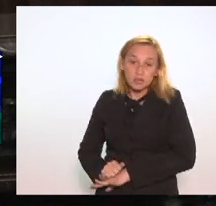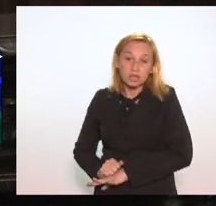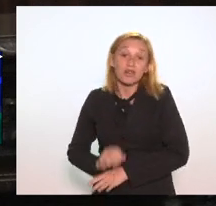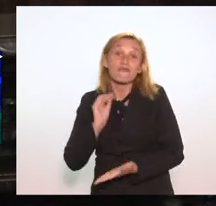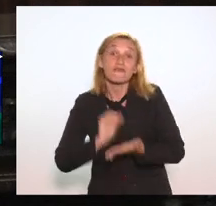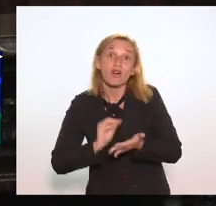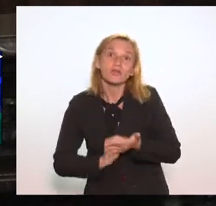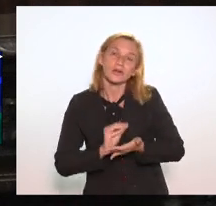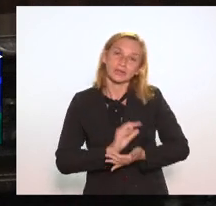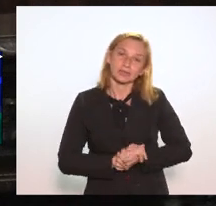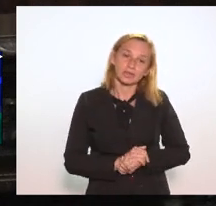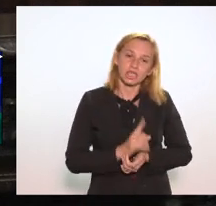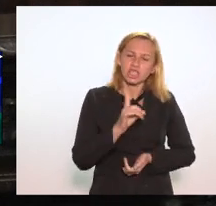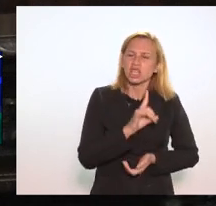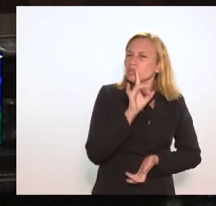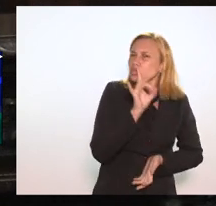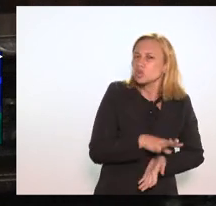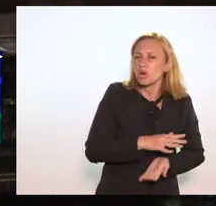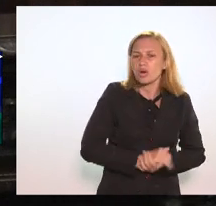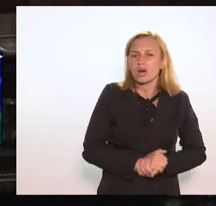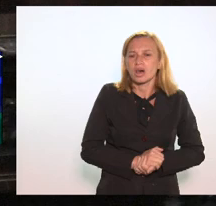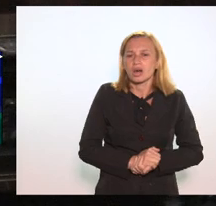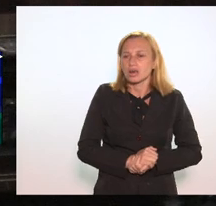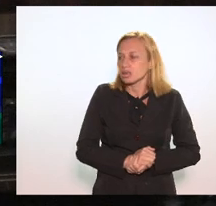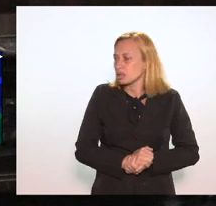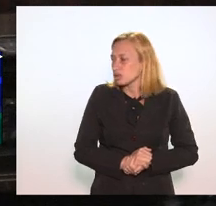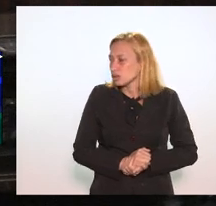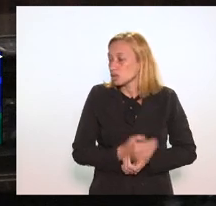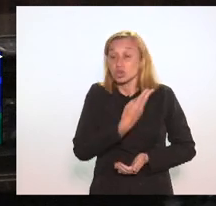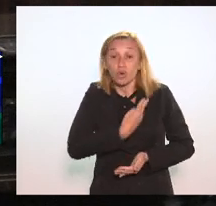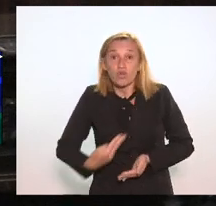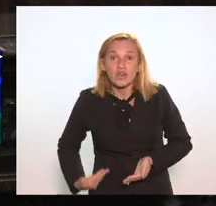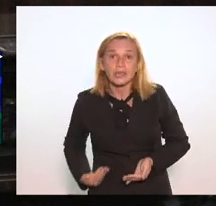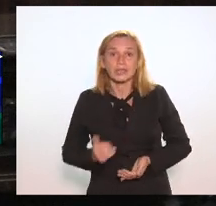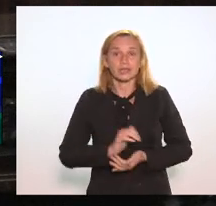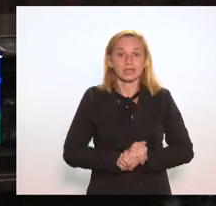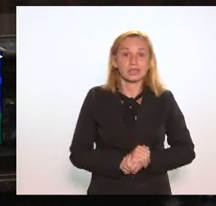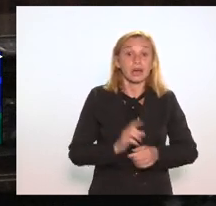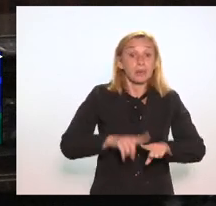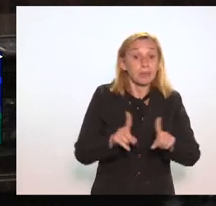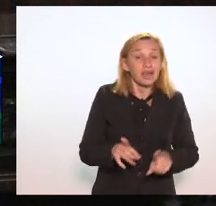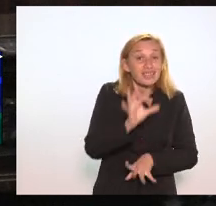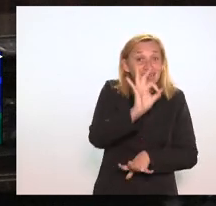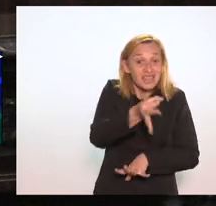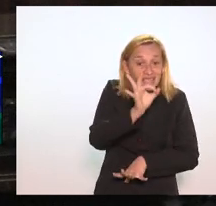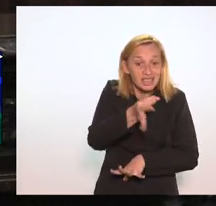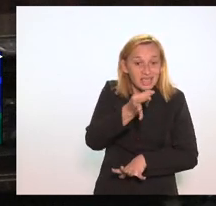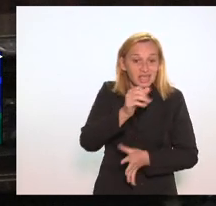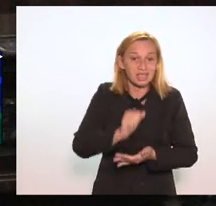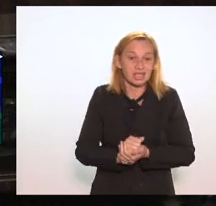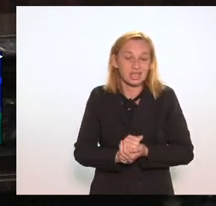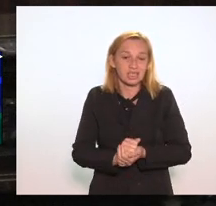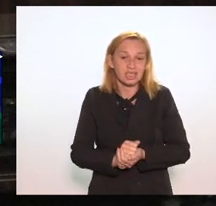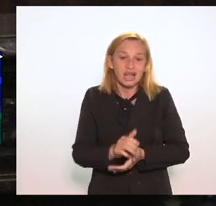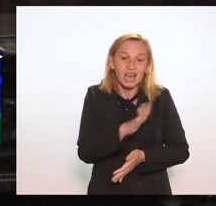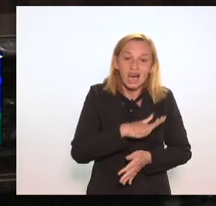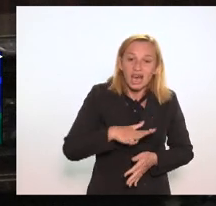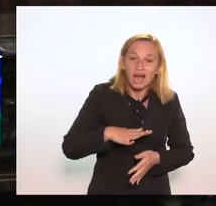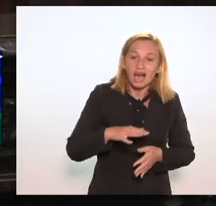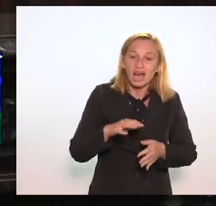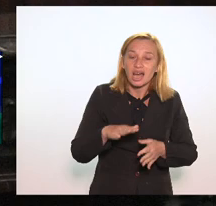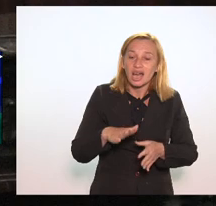falta não apenas aos governantes mas sobretudo a classe Empresarial